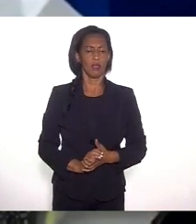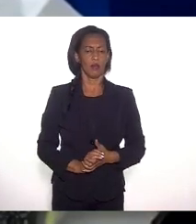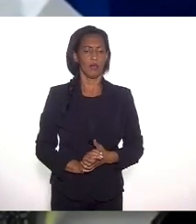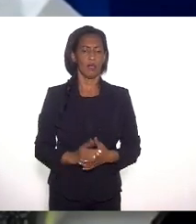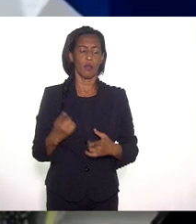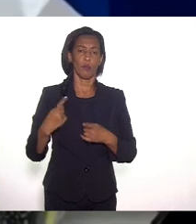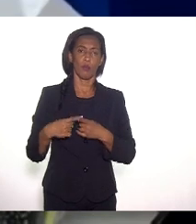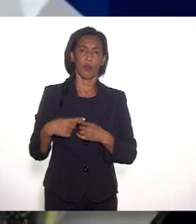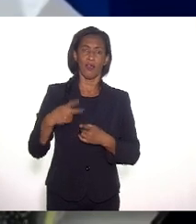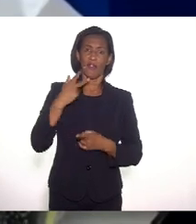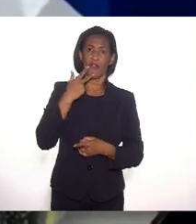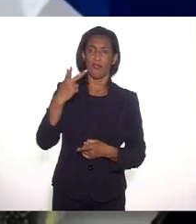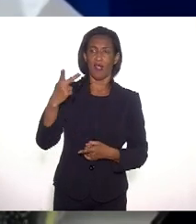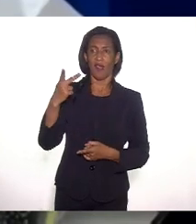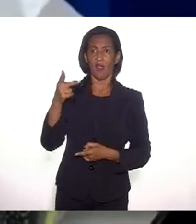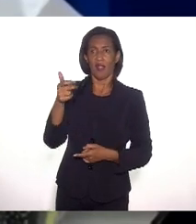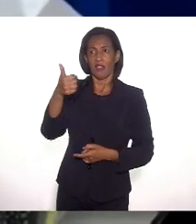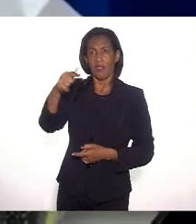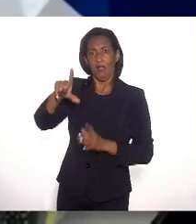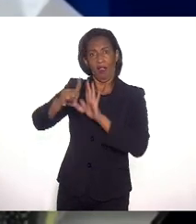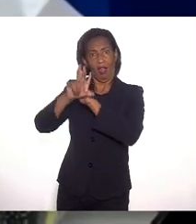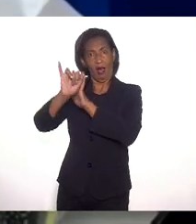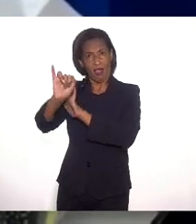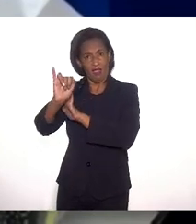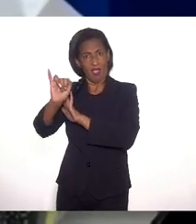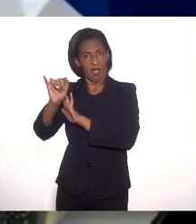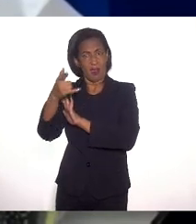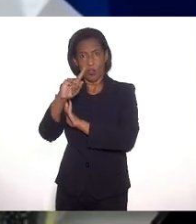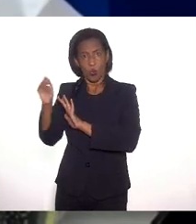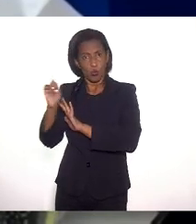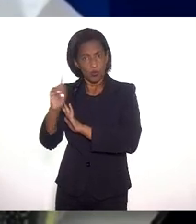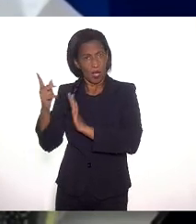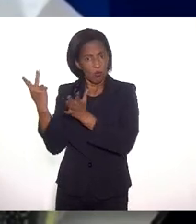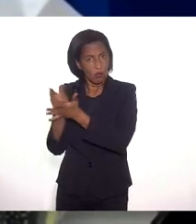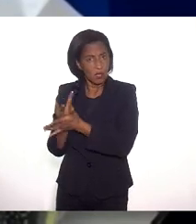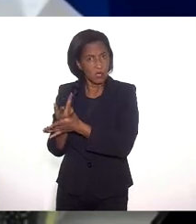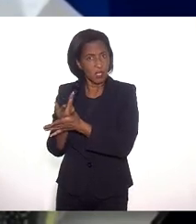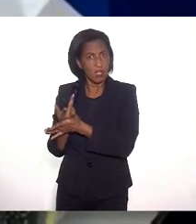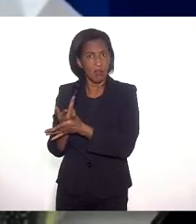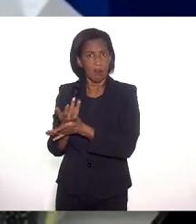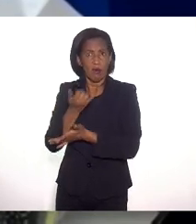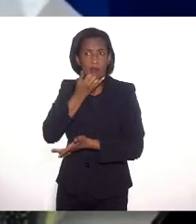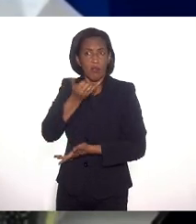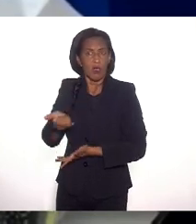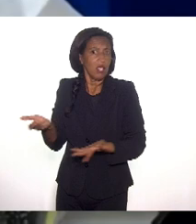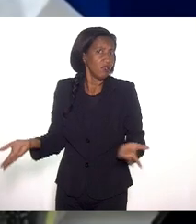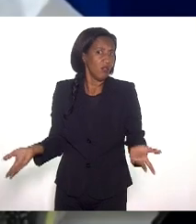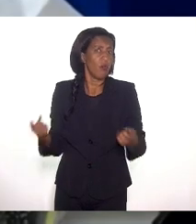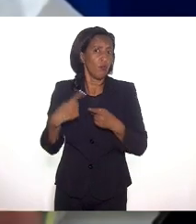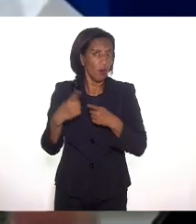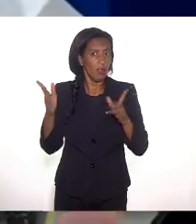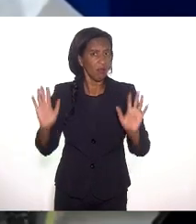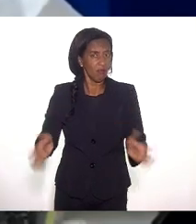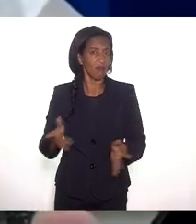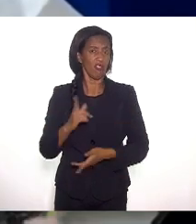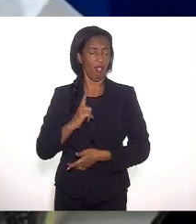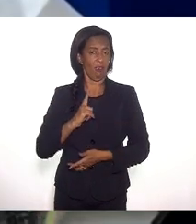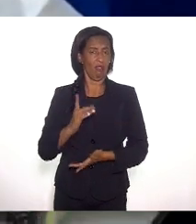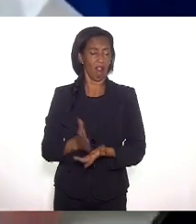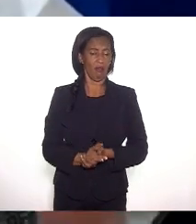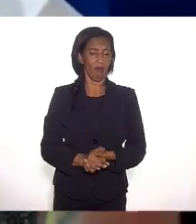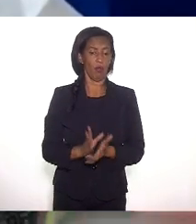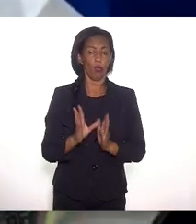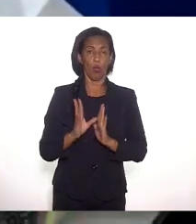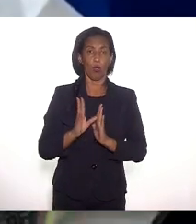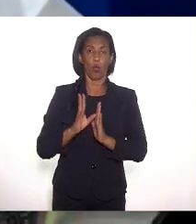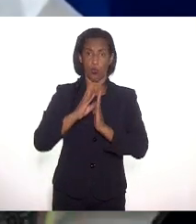está em vigor é um falso pressuposto. Ela está em vigência. Então, é por isso que eu acho que cabe, sim. E aí, no conteúdo, eu